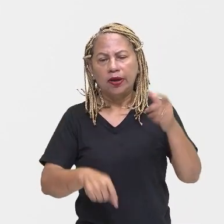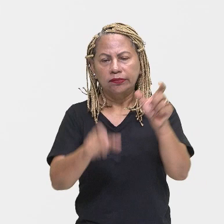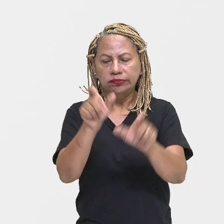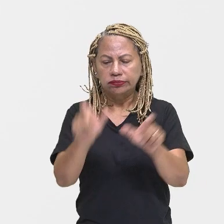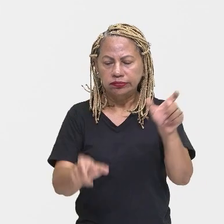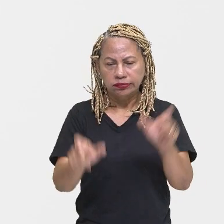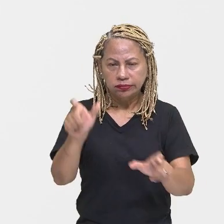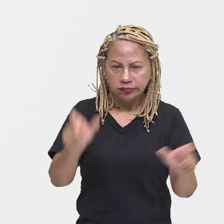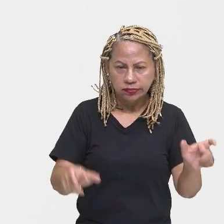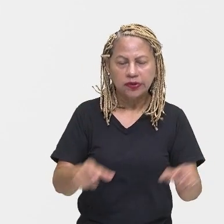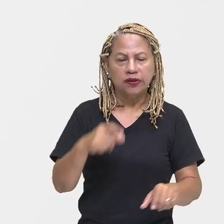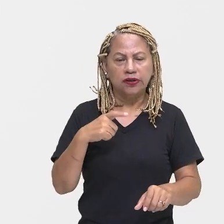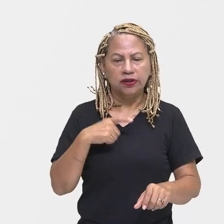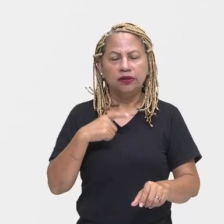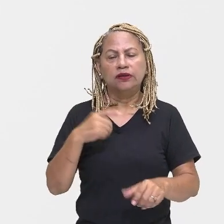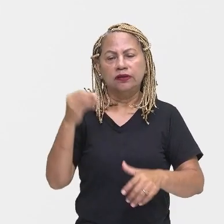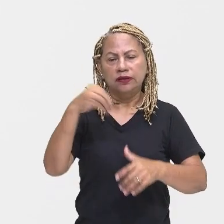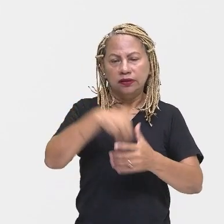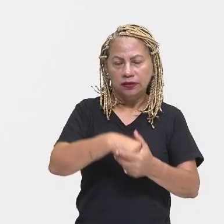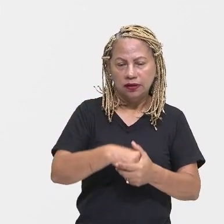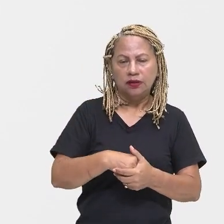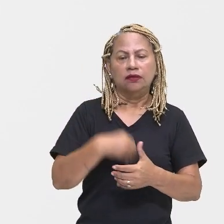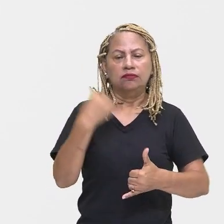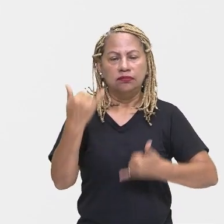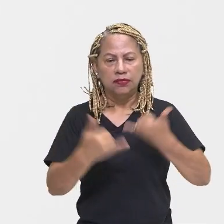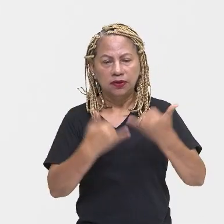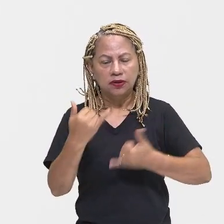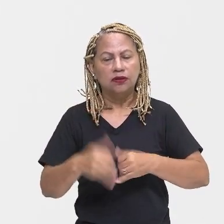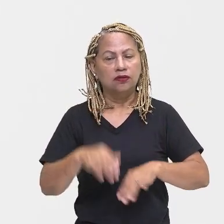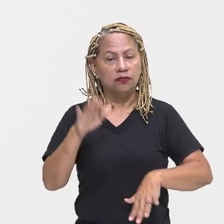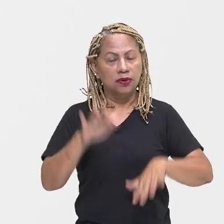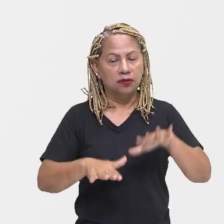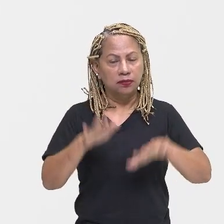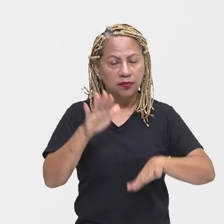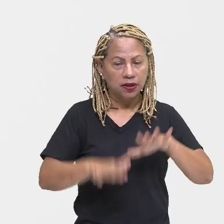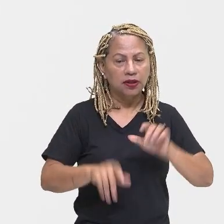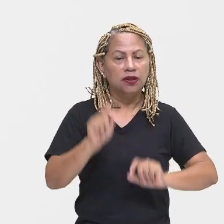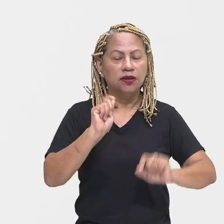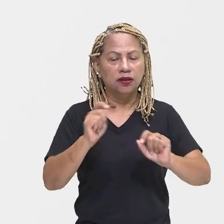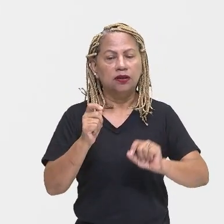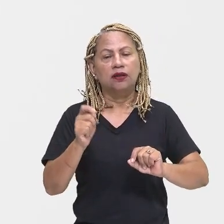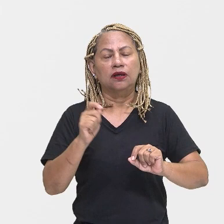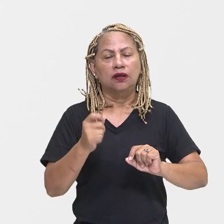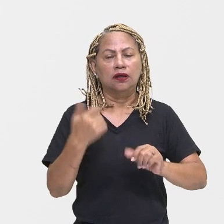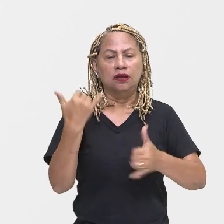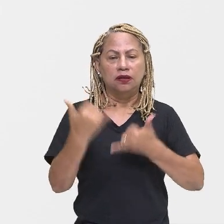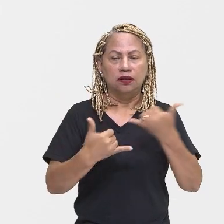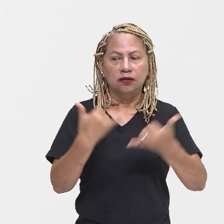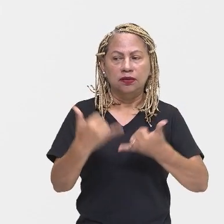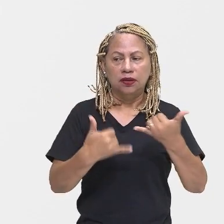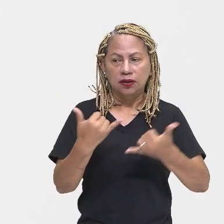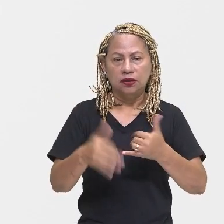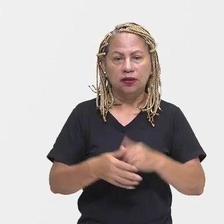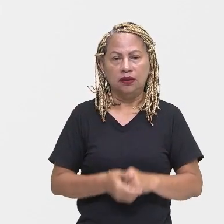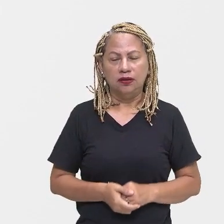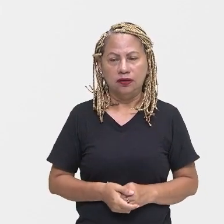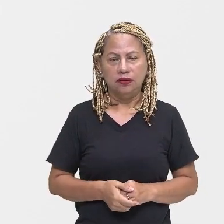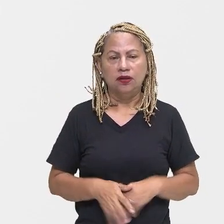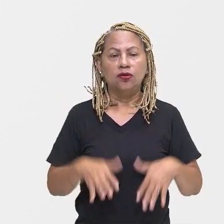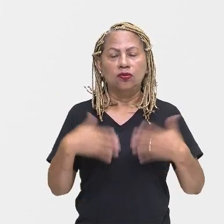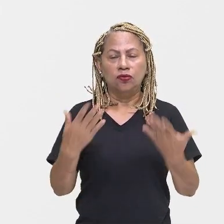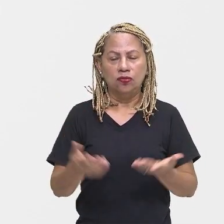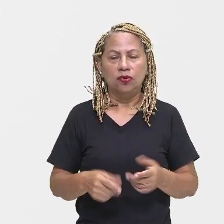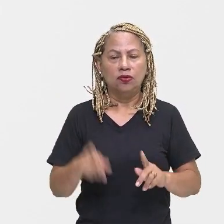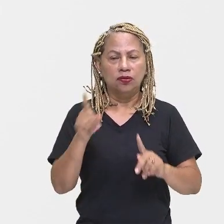complicações na trama, cujo final depende das ações do jogador. Considerando tal característica,